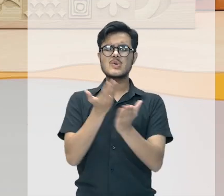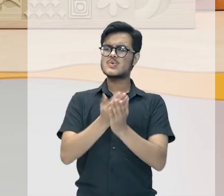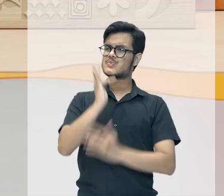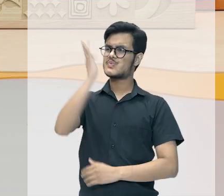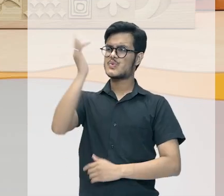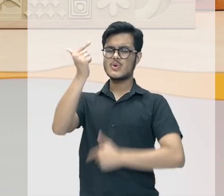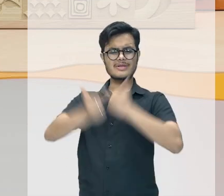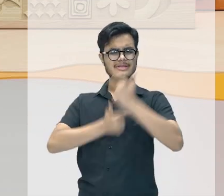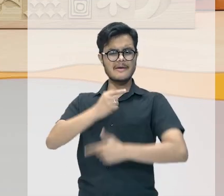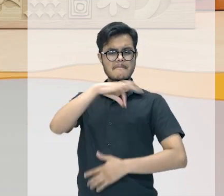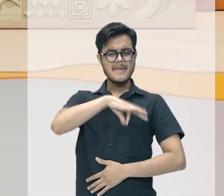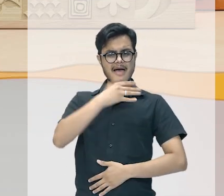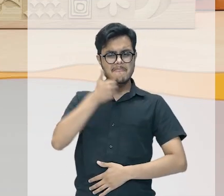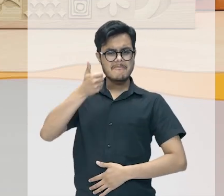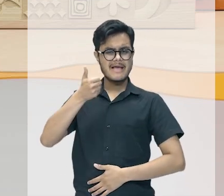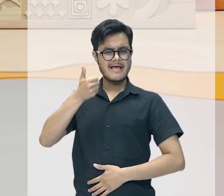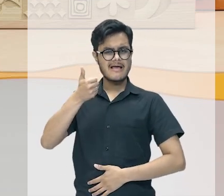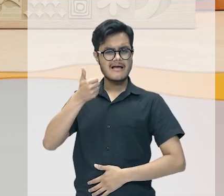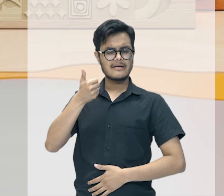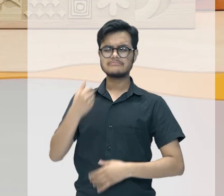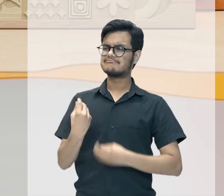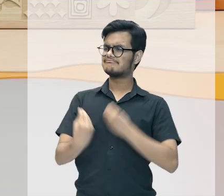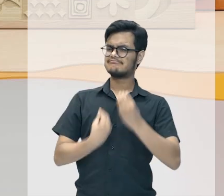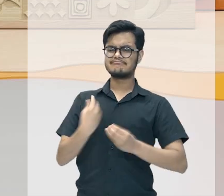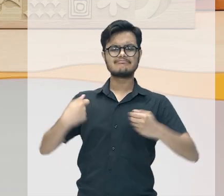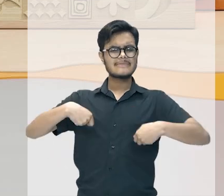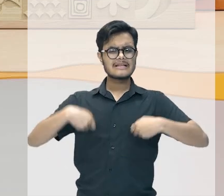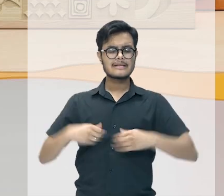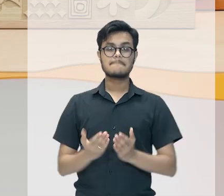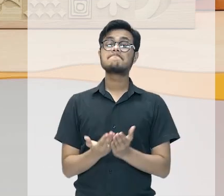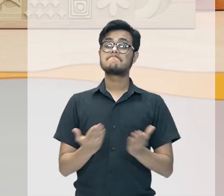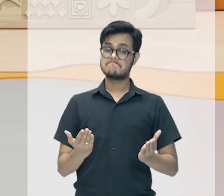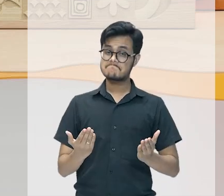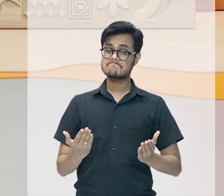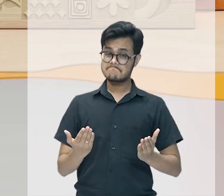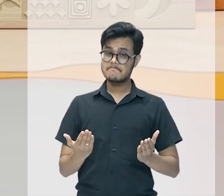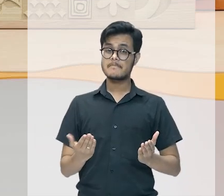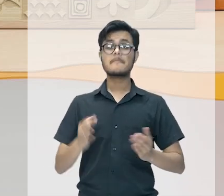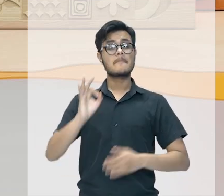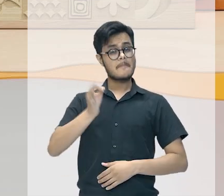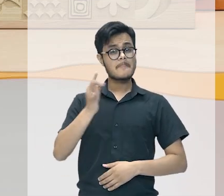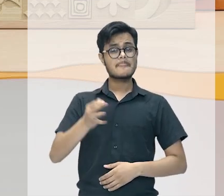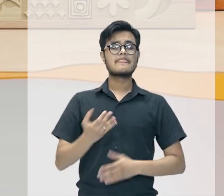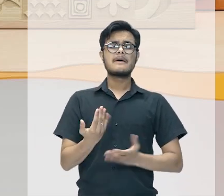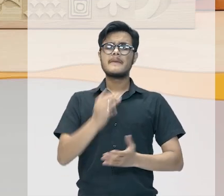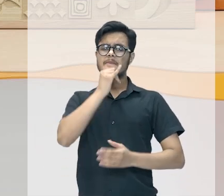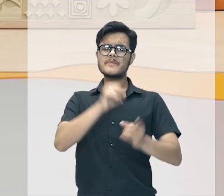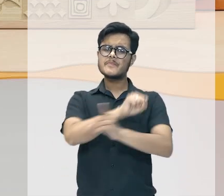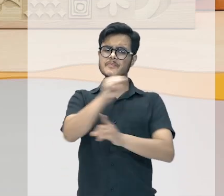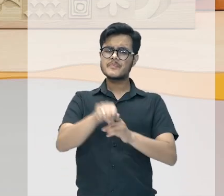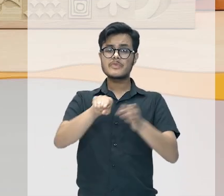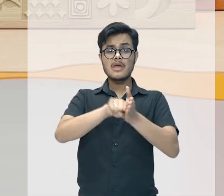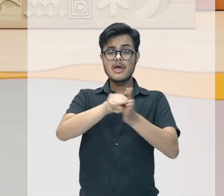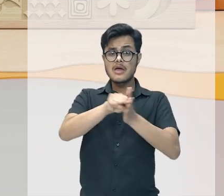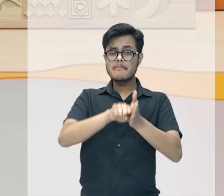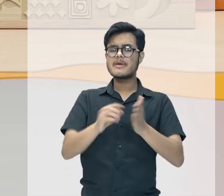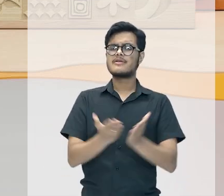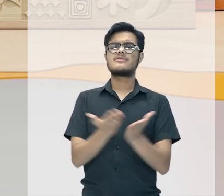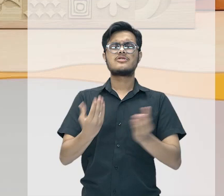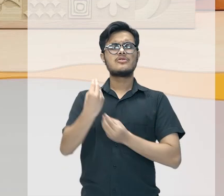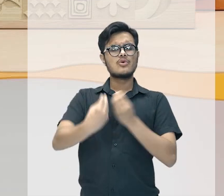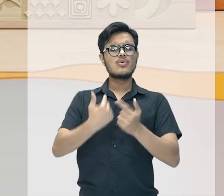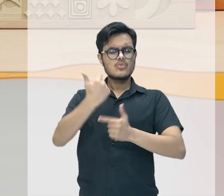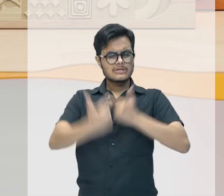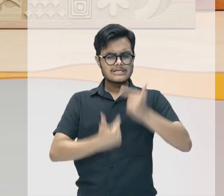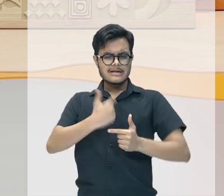na frente eu conseguir um bom emprego e trabalhar. Acreditem, né? Através da sociologia, a gente tem, então, aí essa forma de